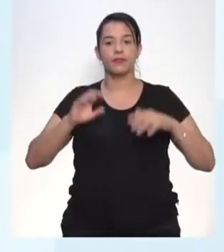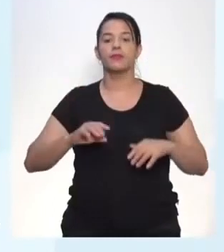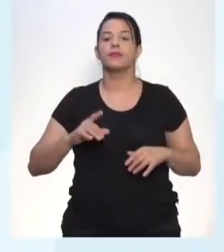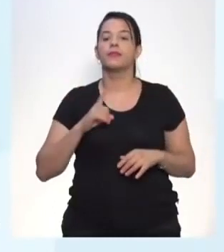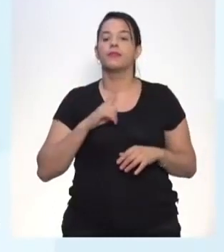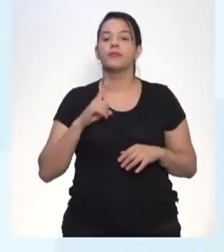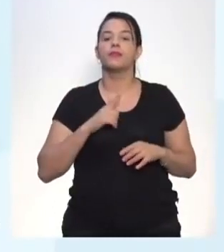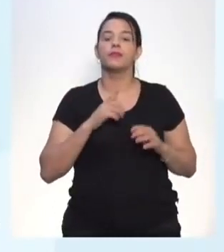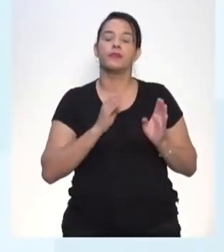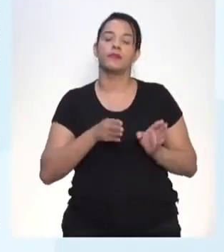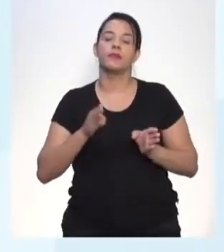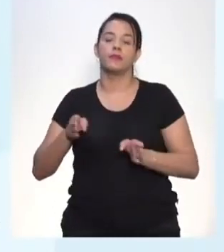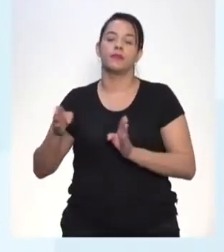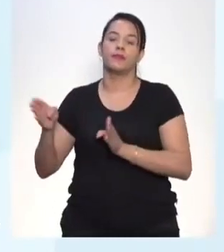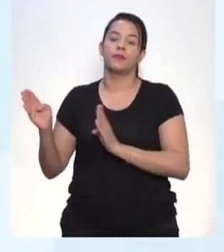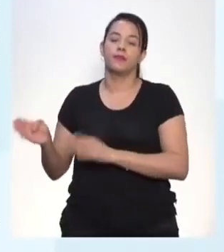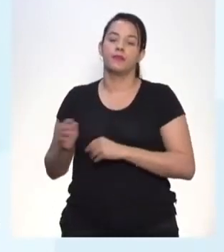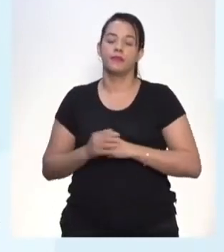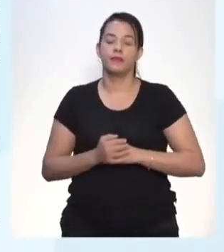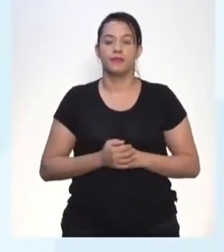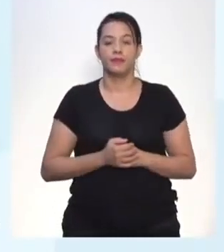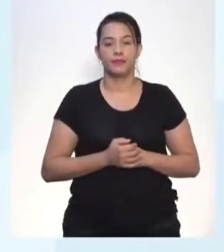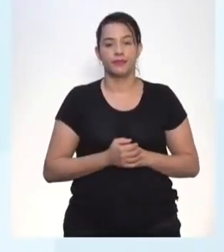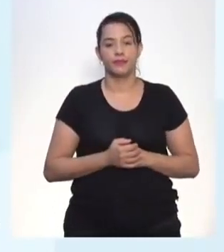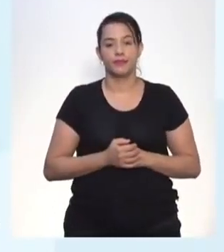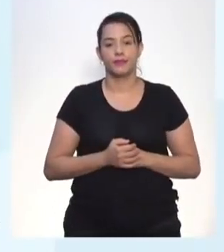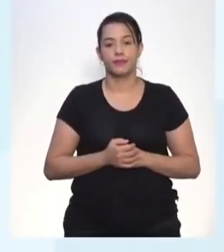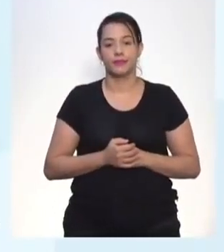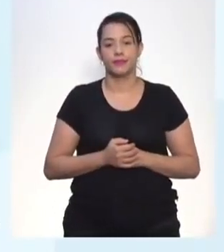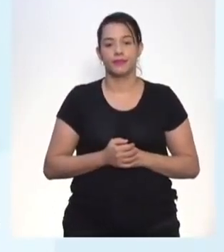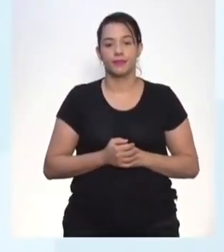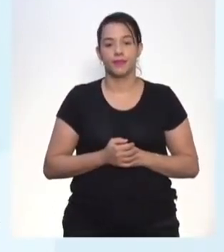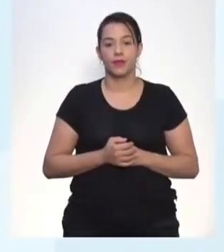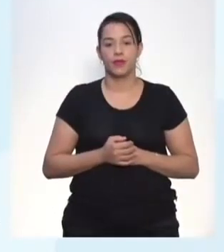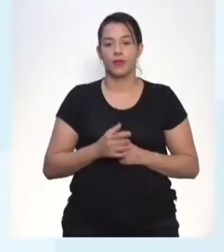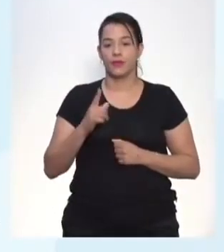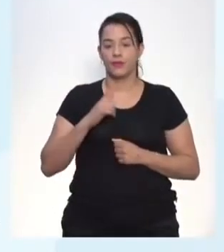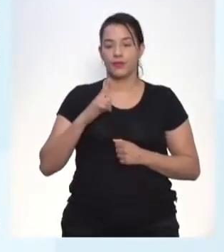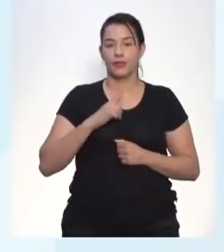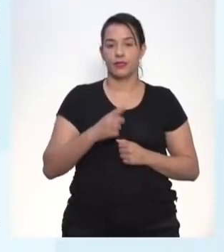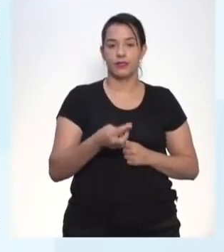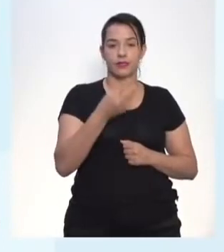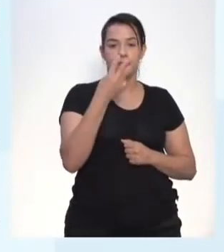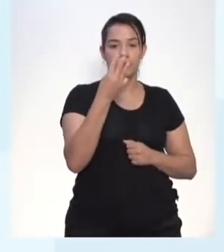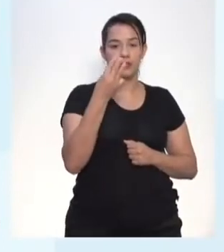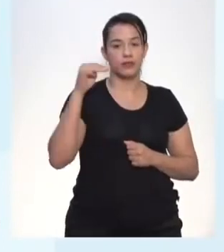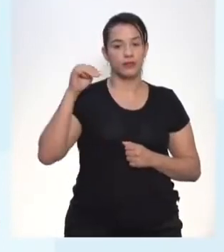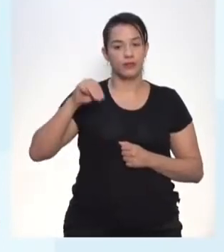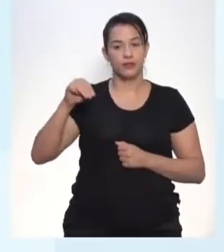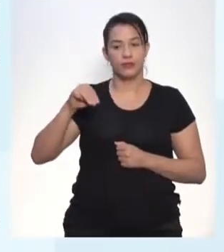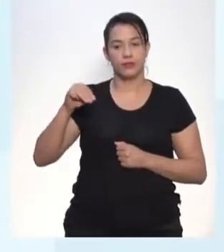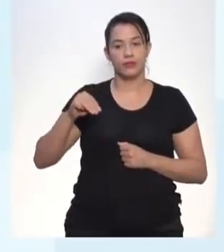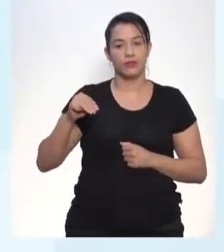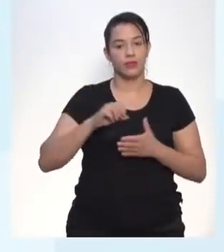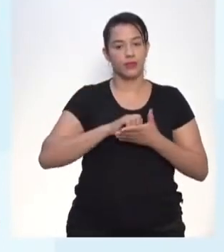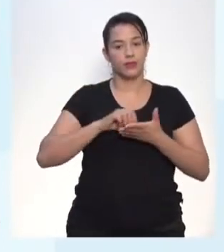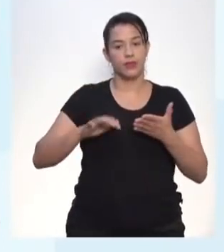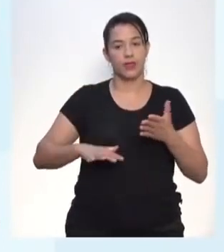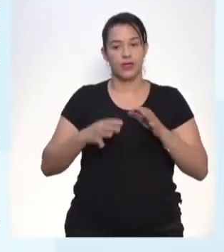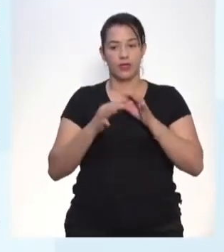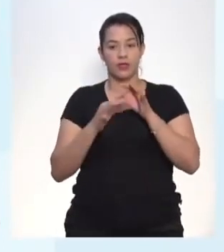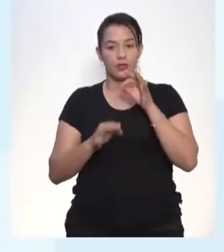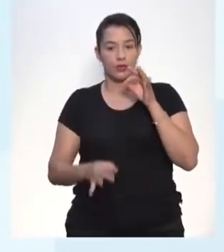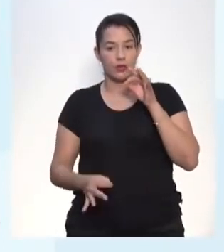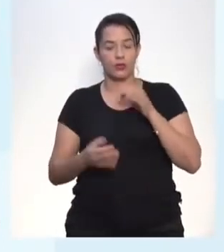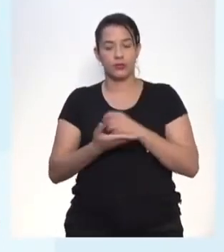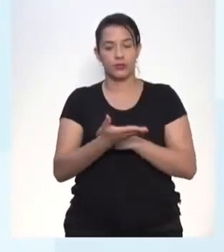ocorrer conforme, no caso, aí foi determinado? Então, eu vou dar até 3 minutinhos para essa atividade, que ela é um pouquinho mais longa.